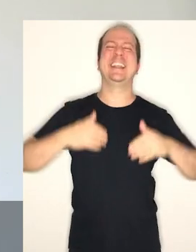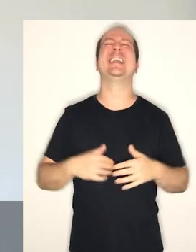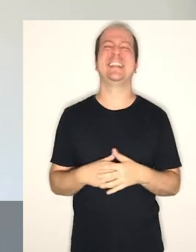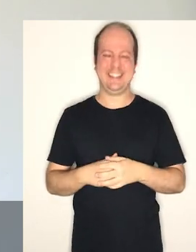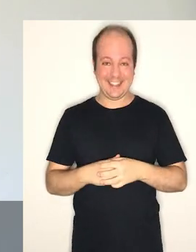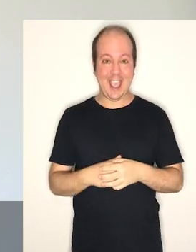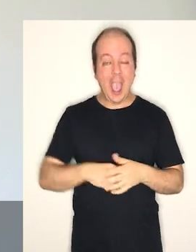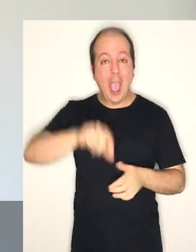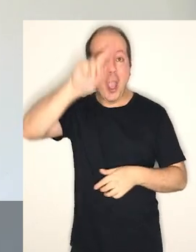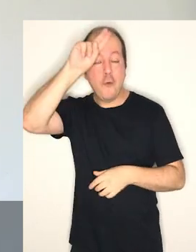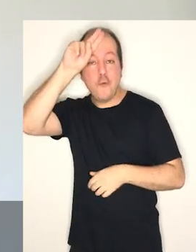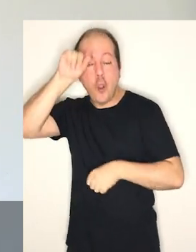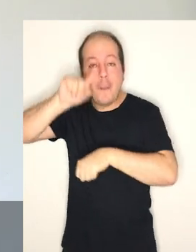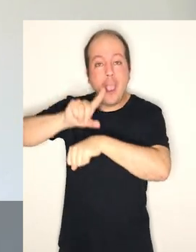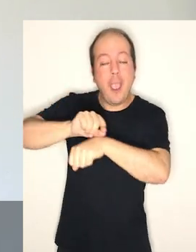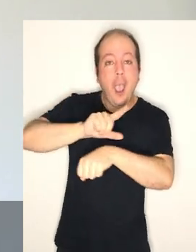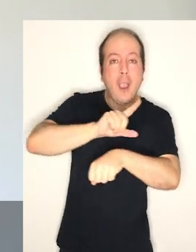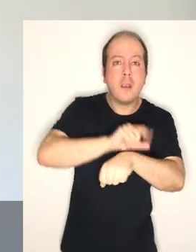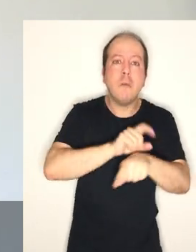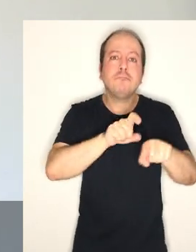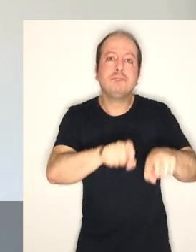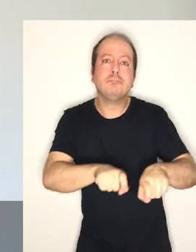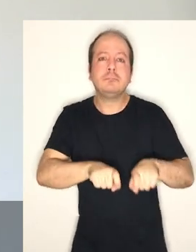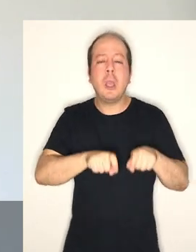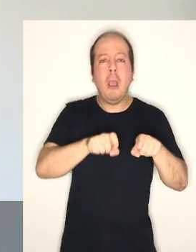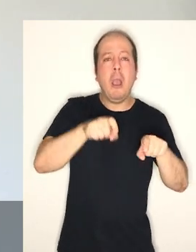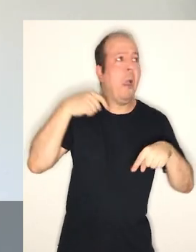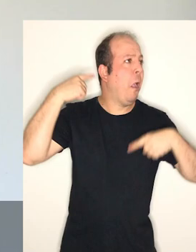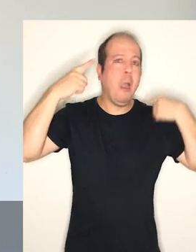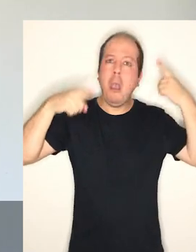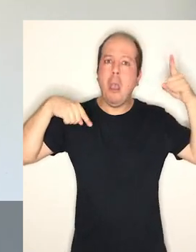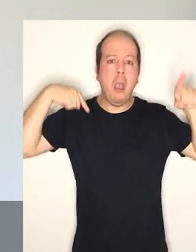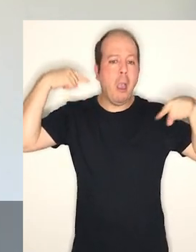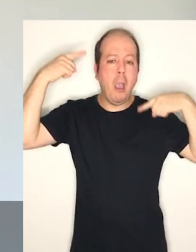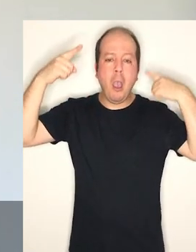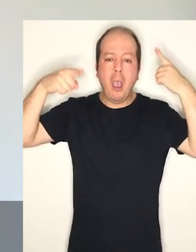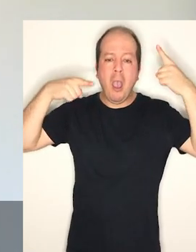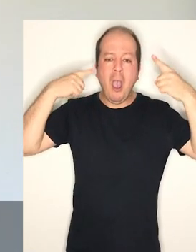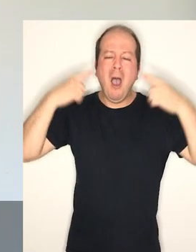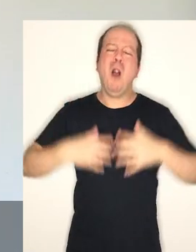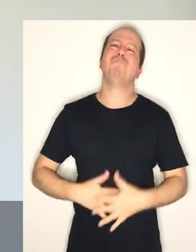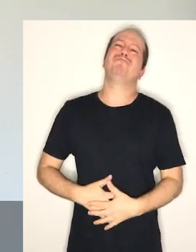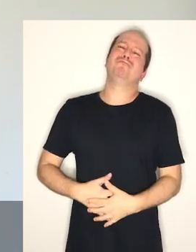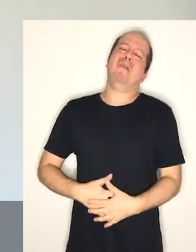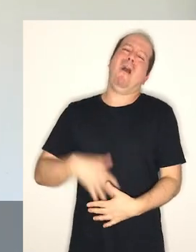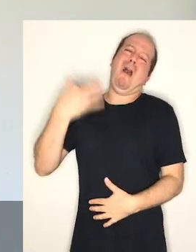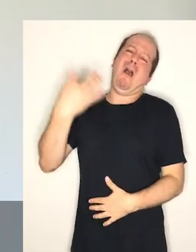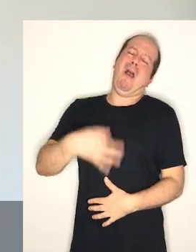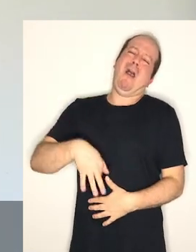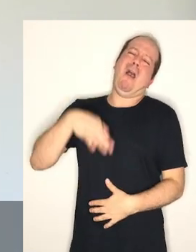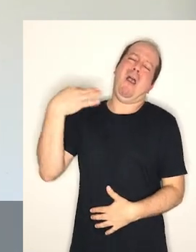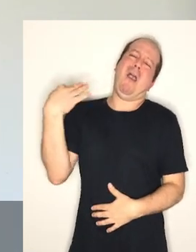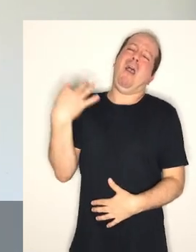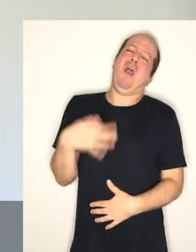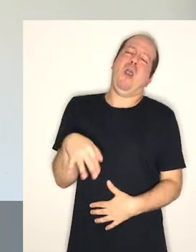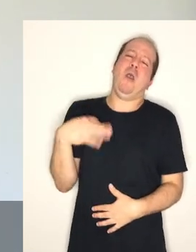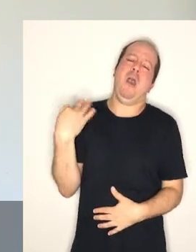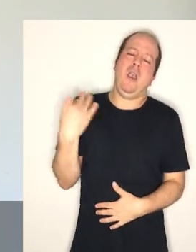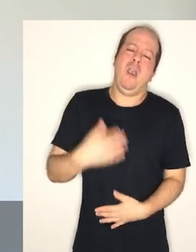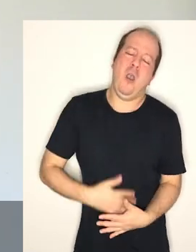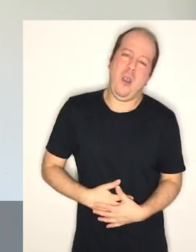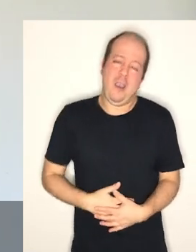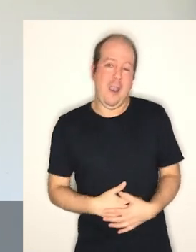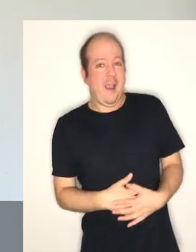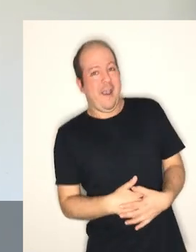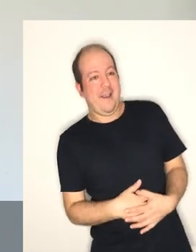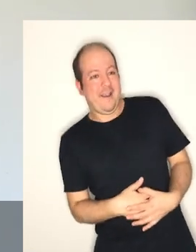assim. Formiguinha da roça enlouqueceu com a mão na... Com a dor na barriga que